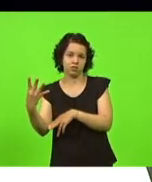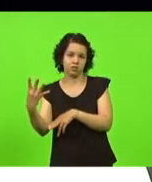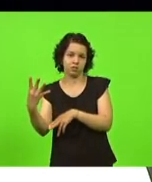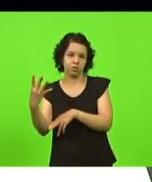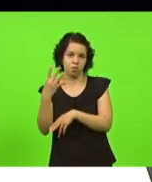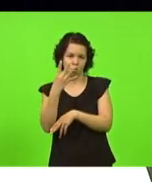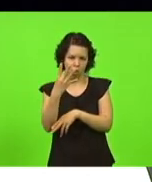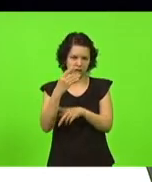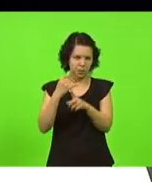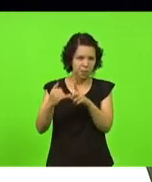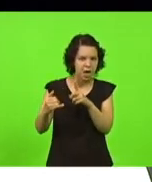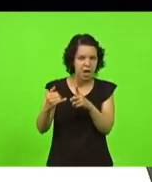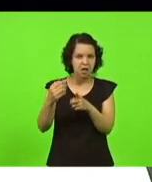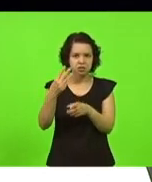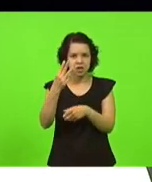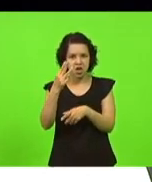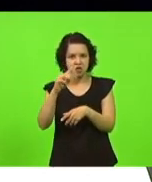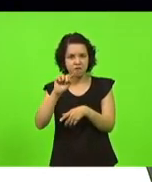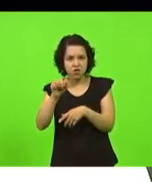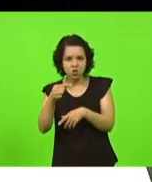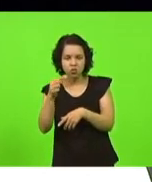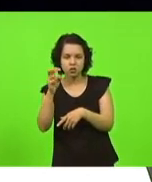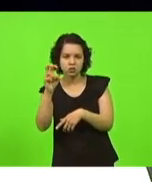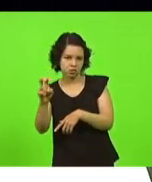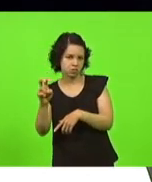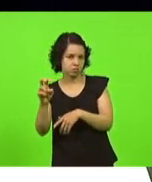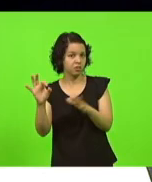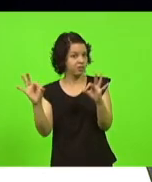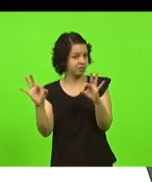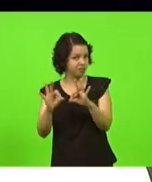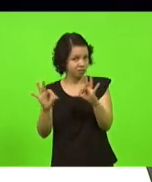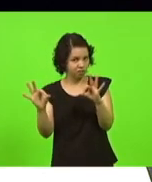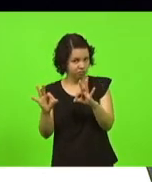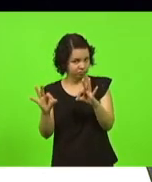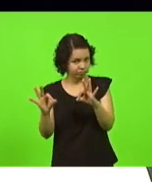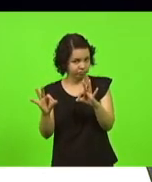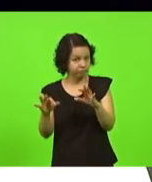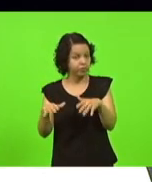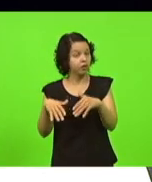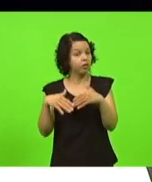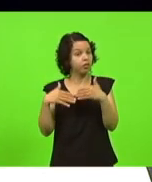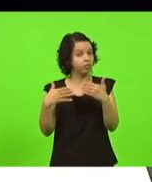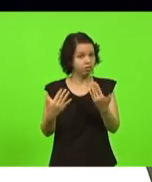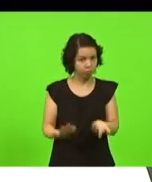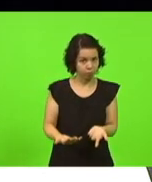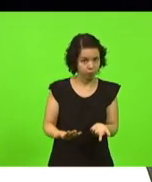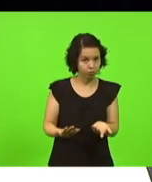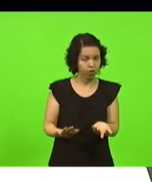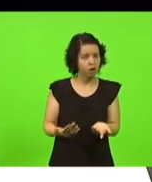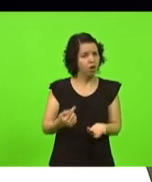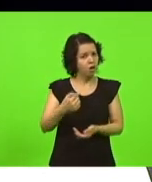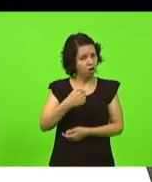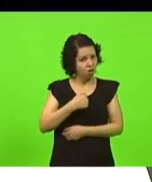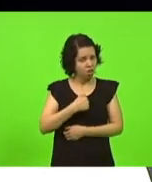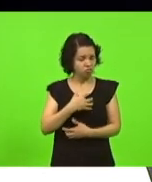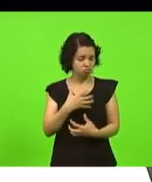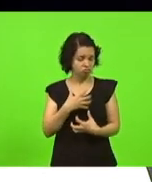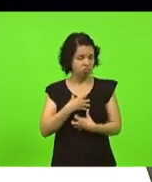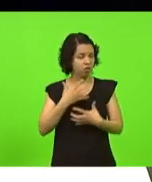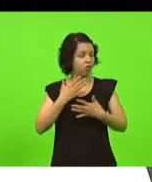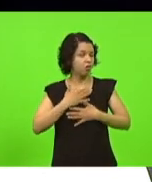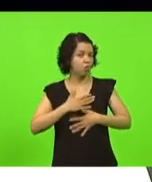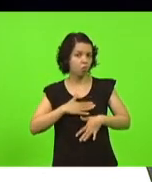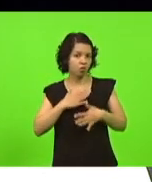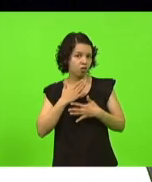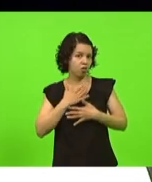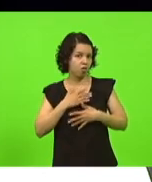é 3,5. Então, de uma vez por todas, eu estou muito tranquilo, porque eu sempre